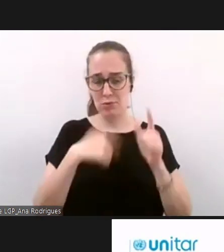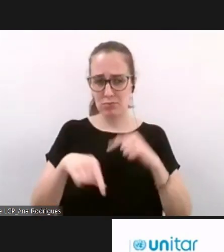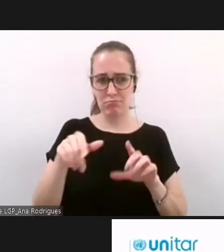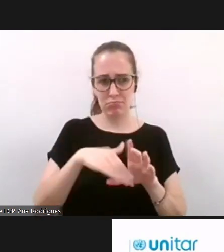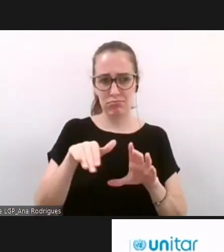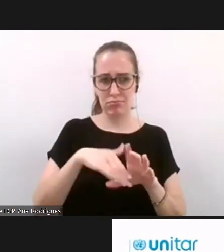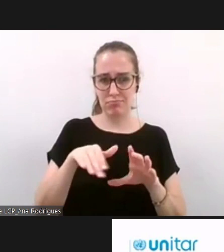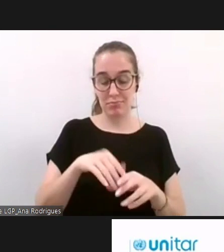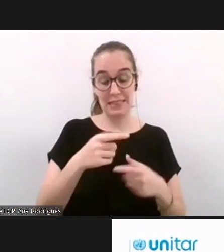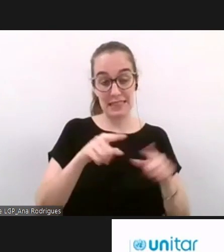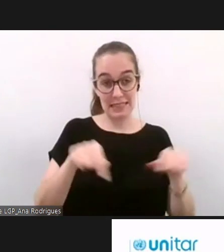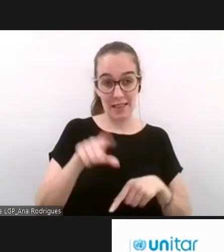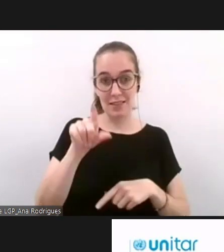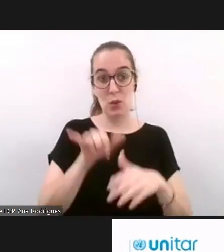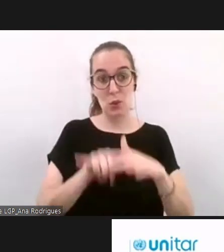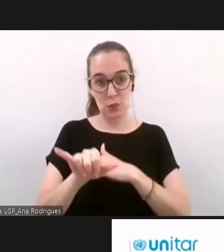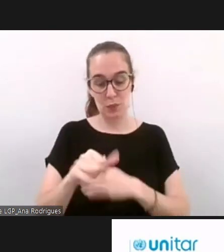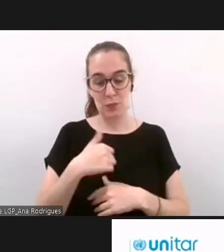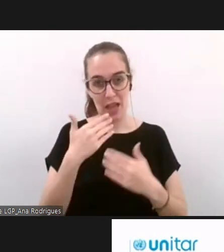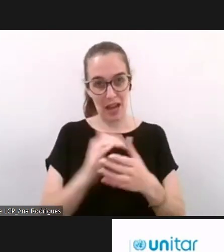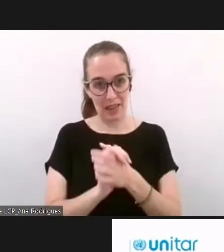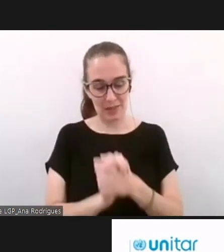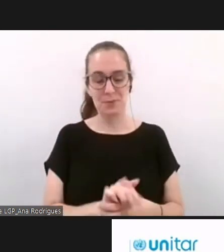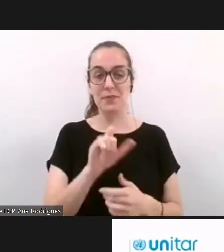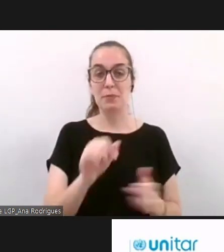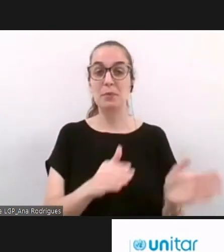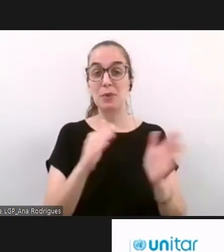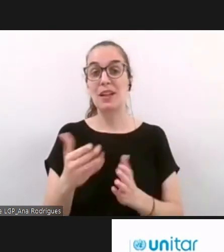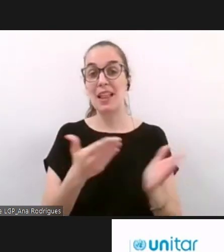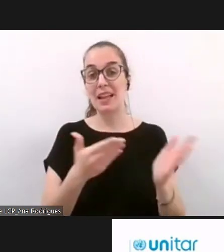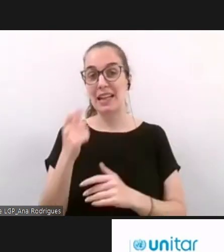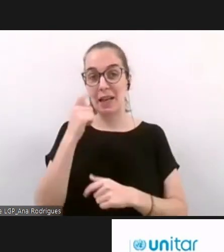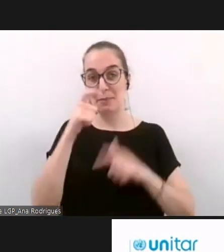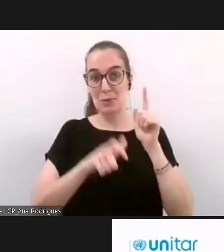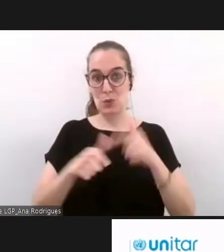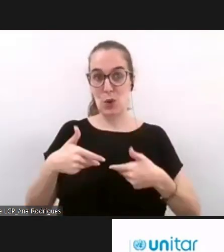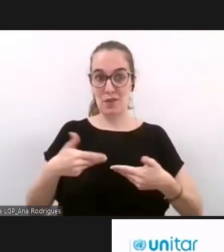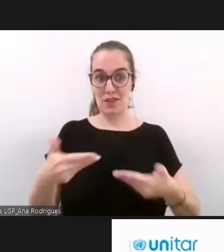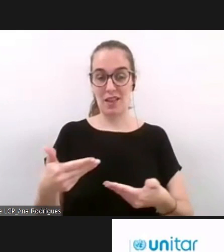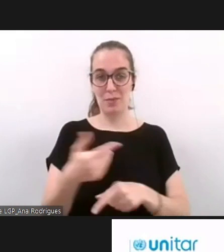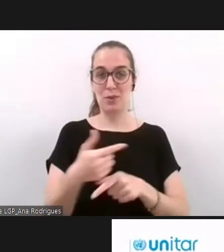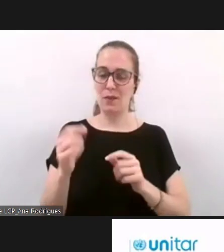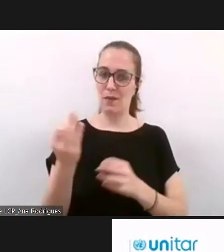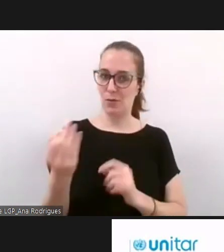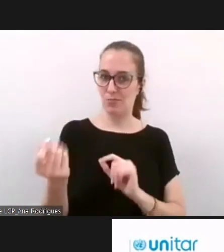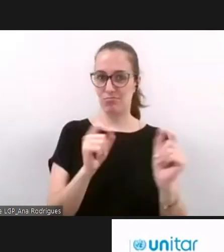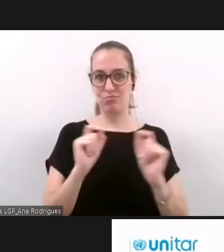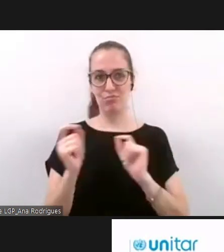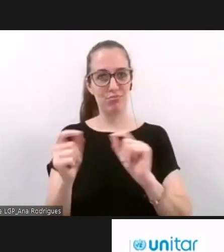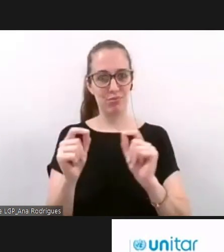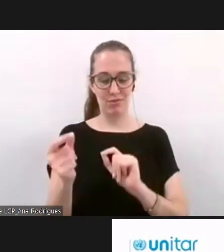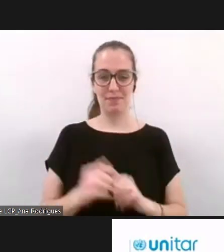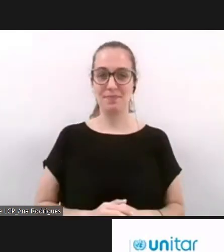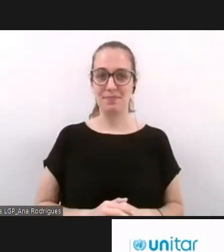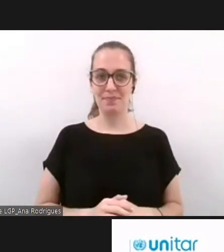sala e no YouTube. Agradecemos também aos nossos distintos convidados pela partilha e contributo para este debate tão interessante.